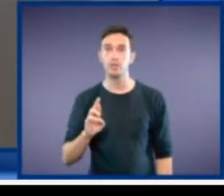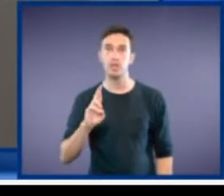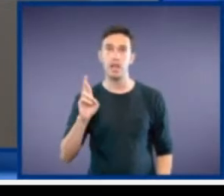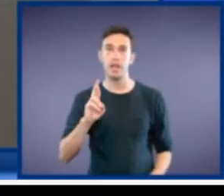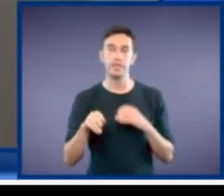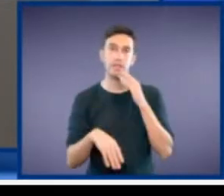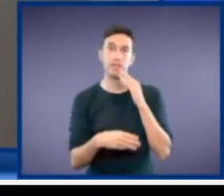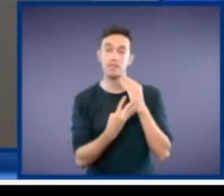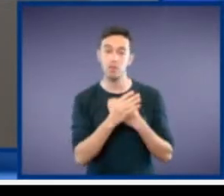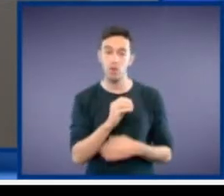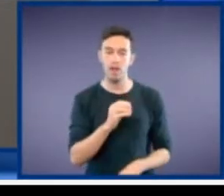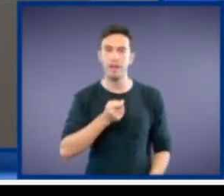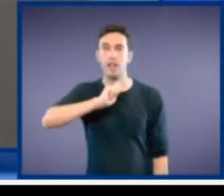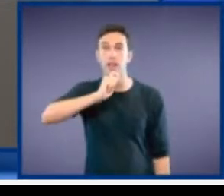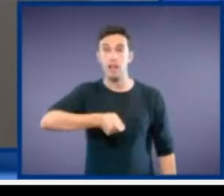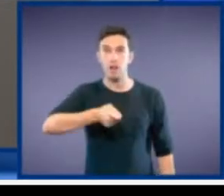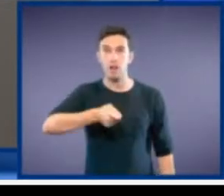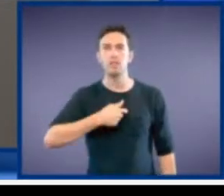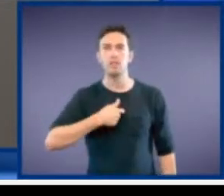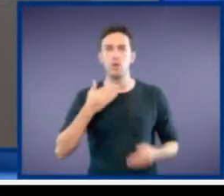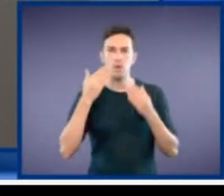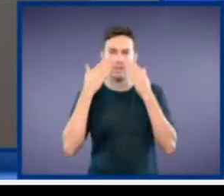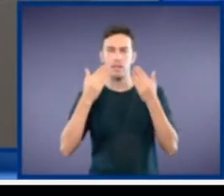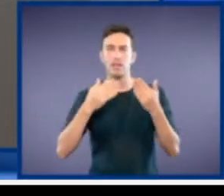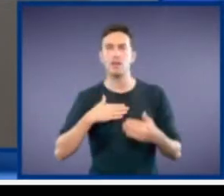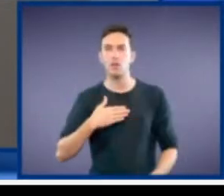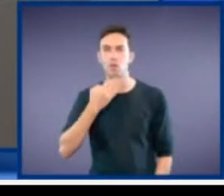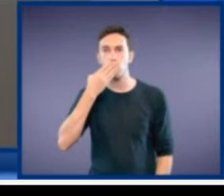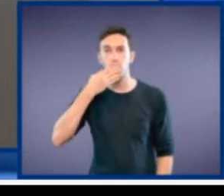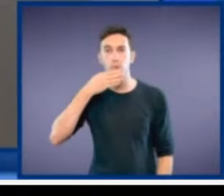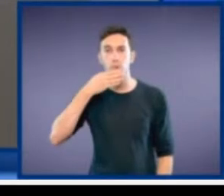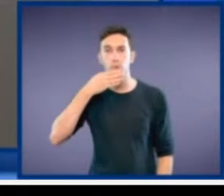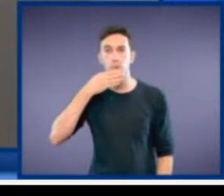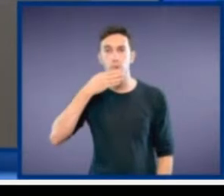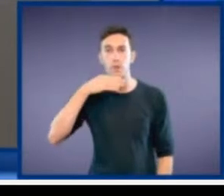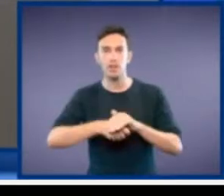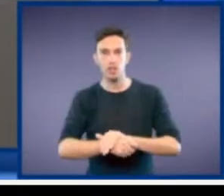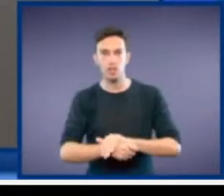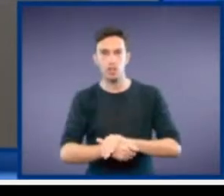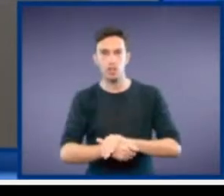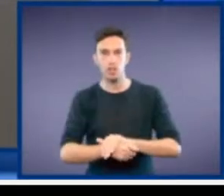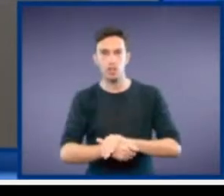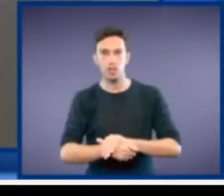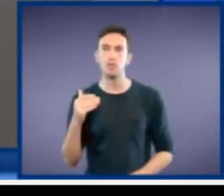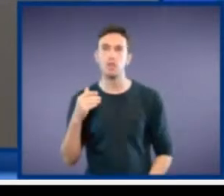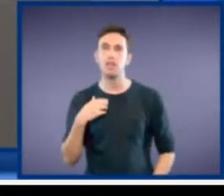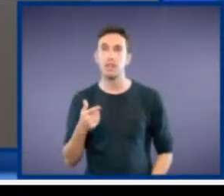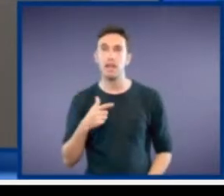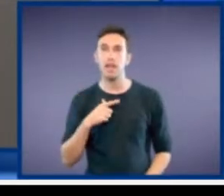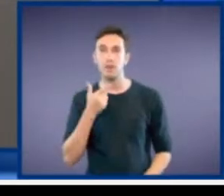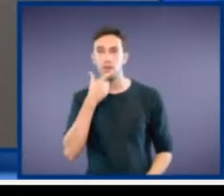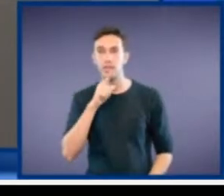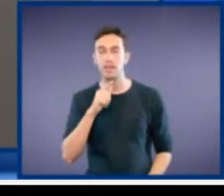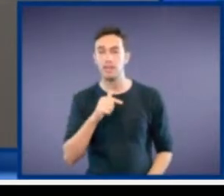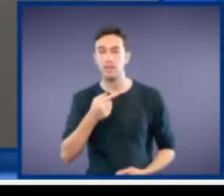eles confirmam o compromisso de investimento e outorgas para o Brasil, que superam 270 bilhões de